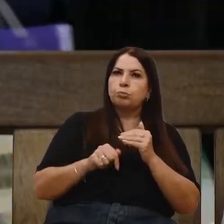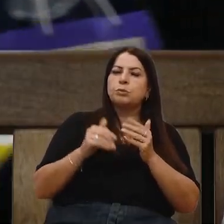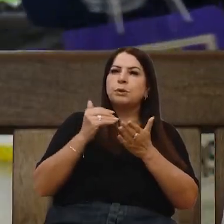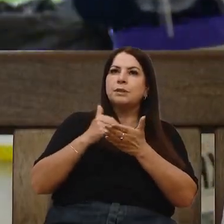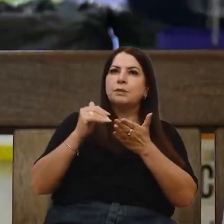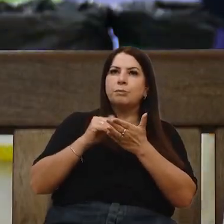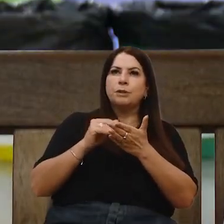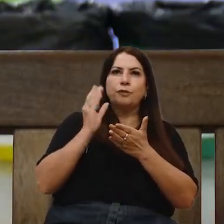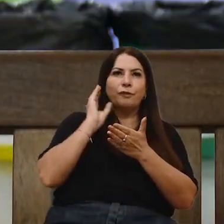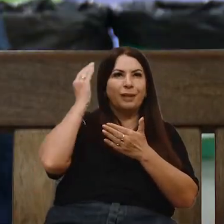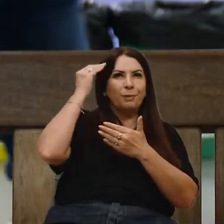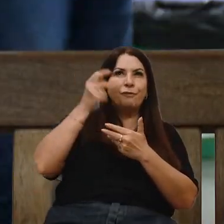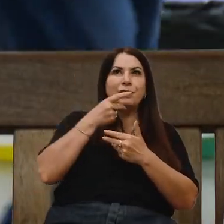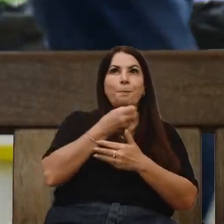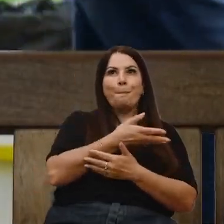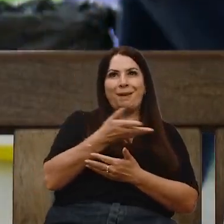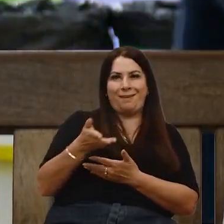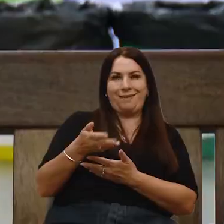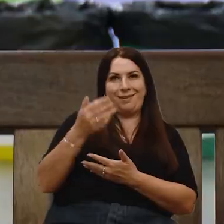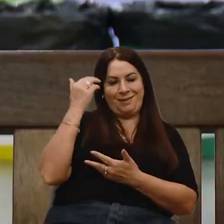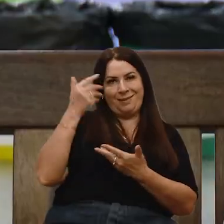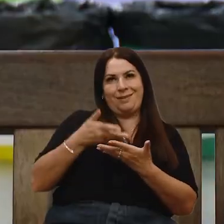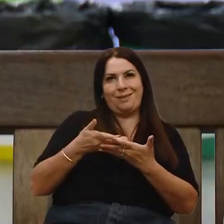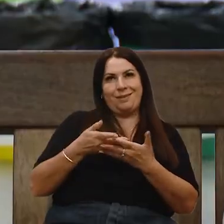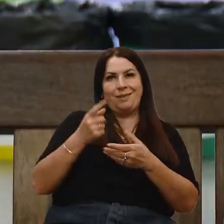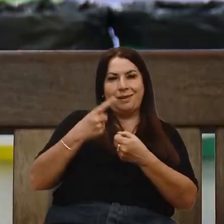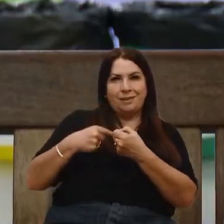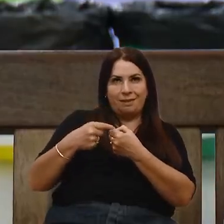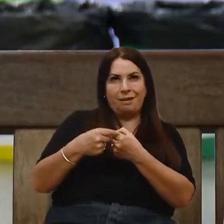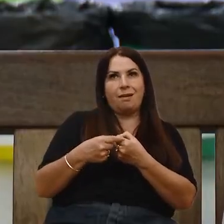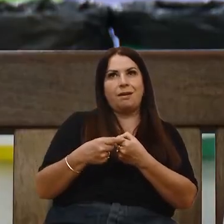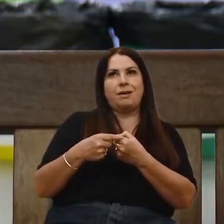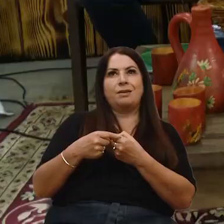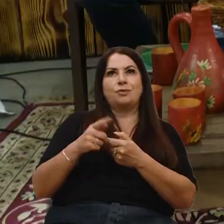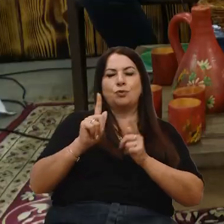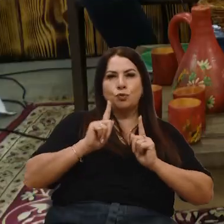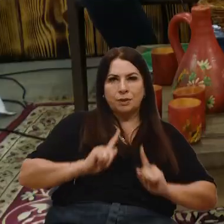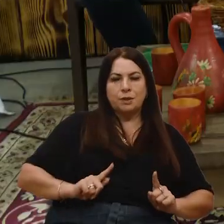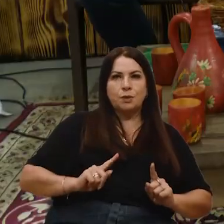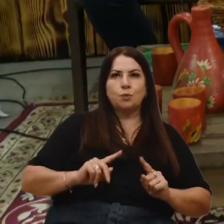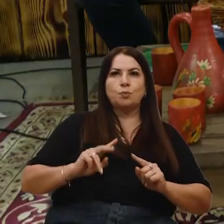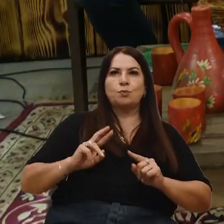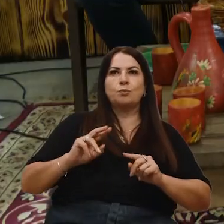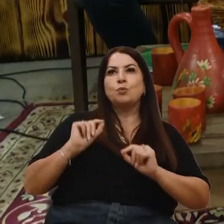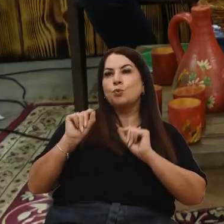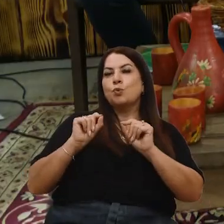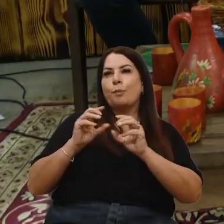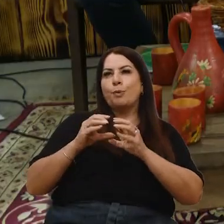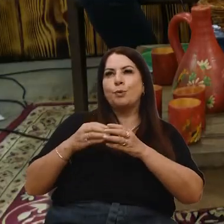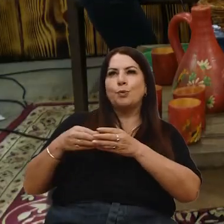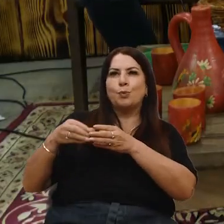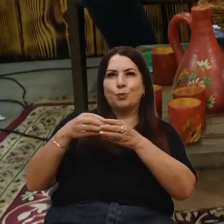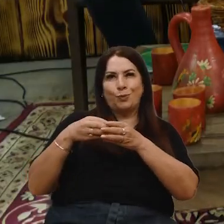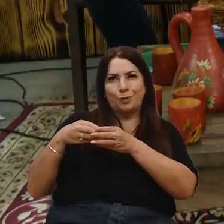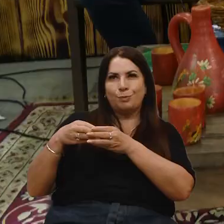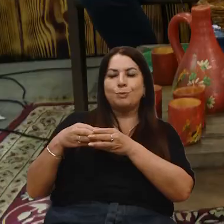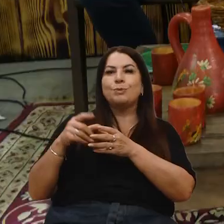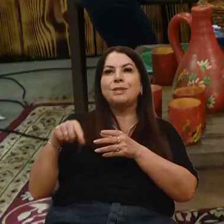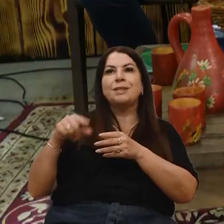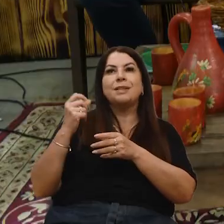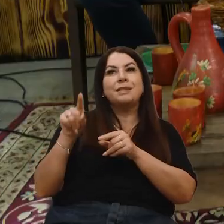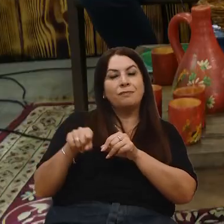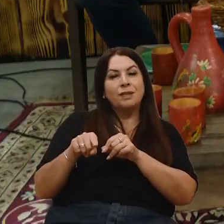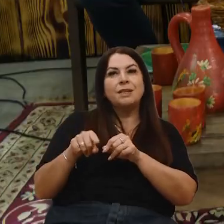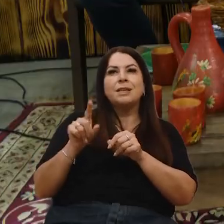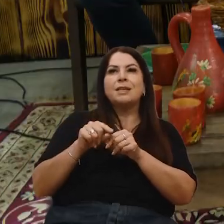o secretário Felipe está fazendo muito bem, né, a cidade, a sua gestão em relação ao turismo. E aí a gente precisa